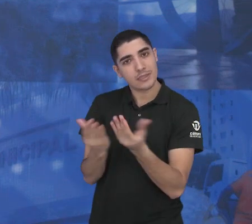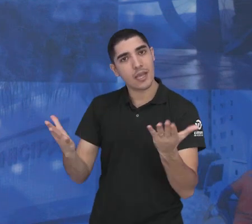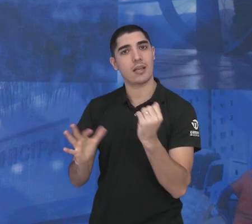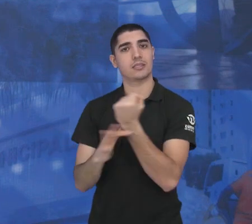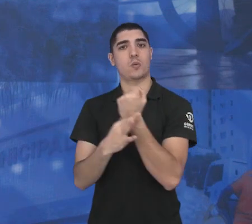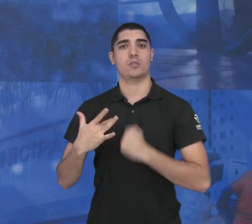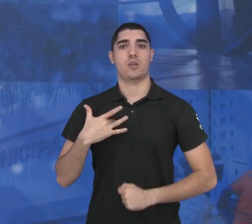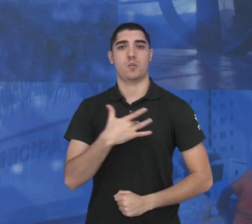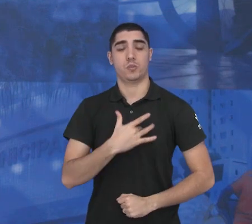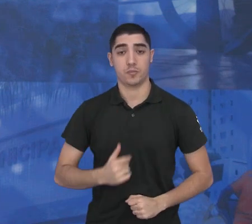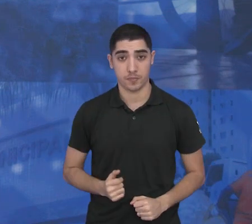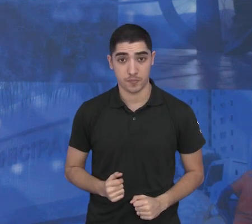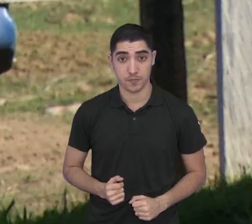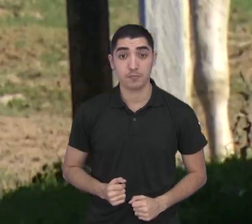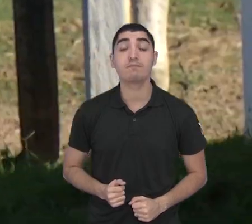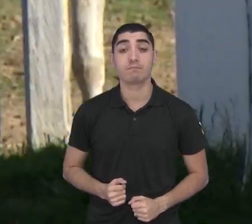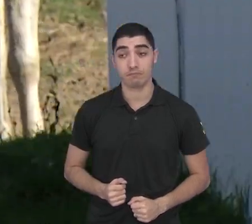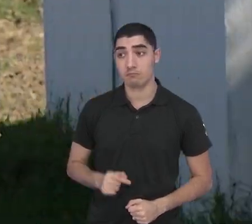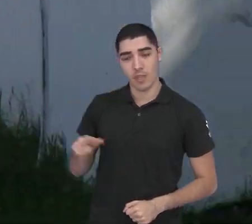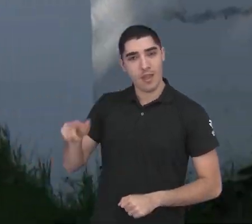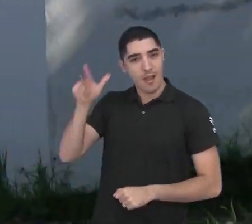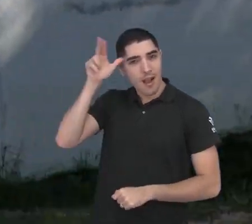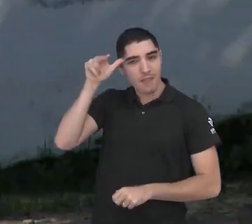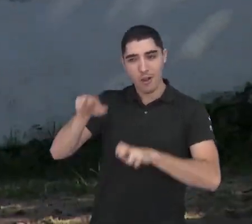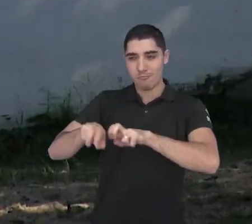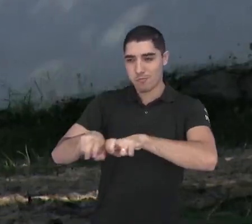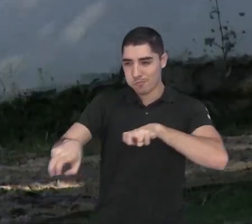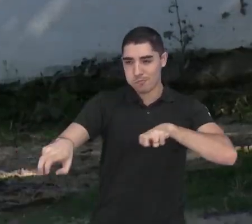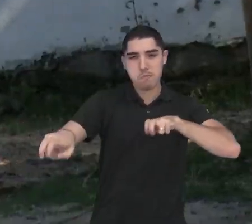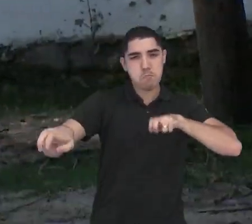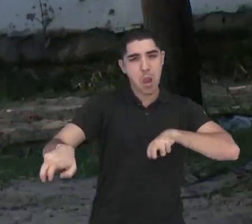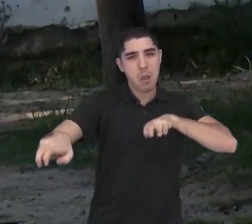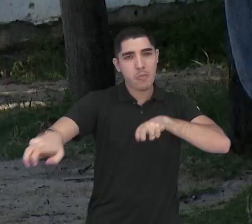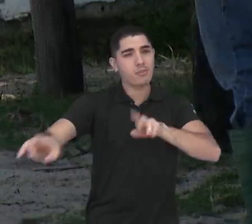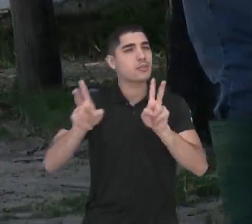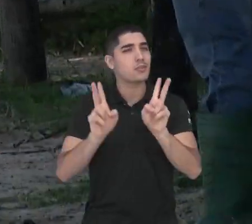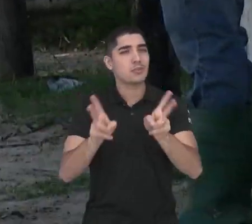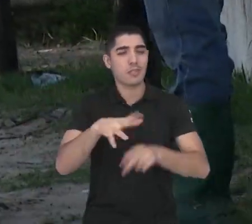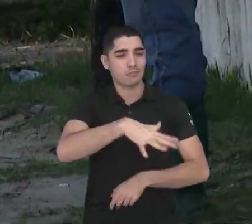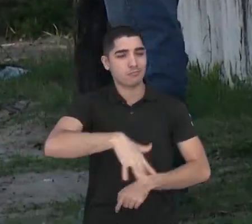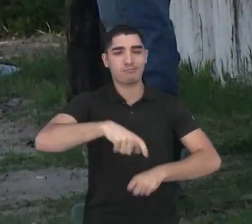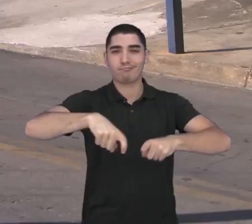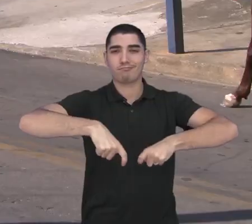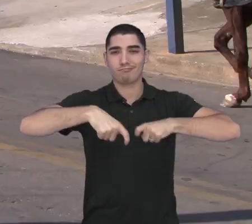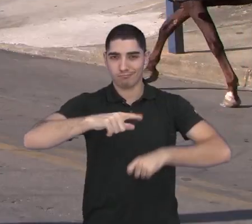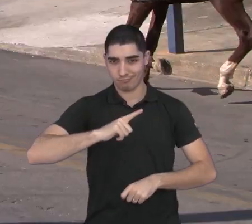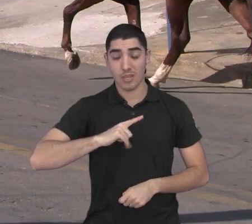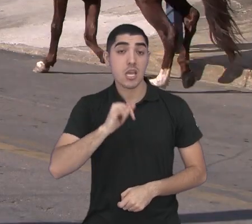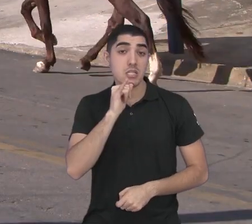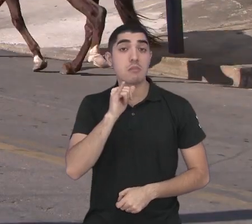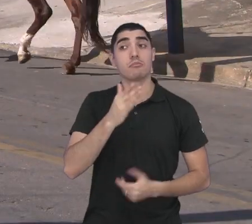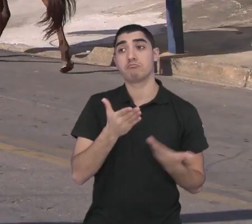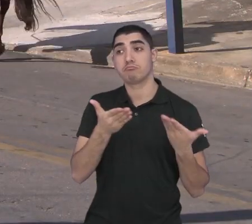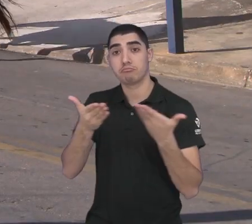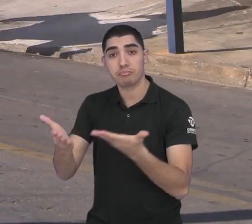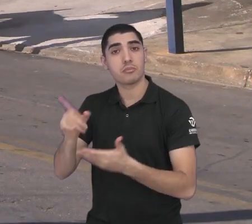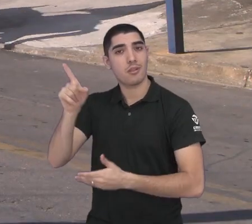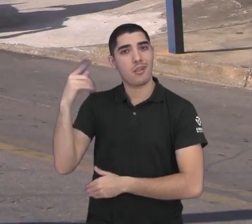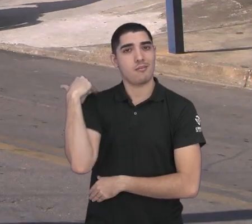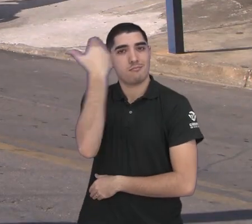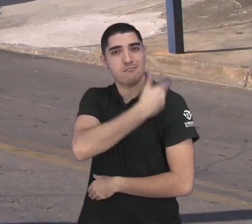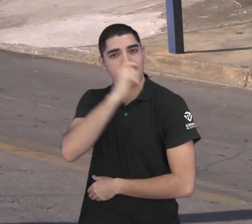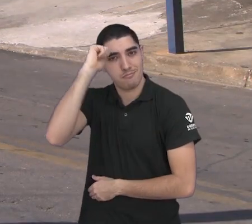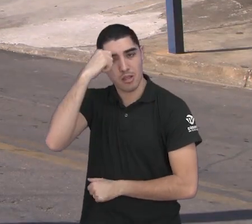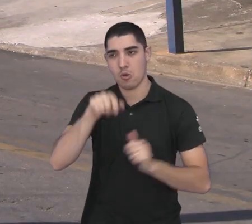a saúde dos animais. As cavalgadas são tradicionais nas áreas rurais joseenses, assim como as romarias